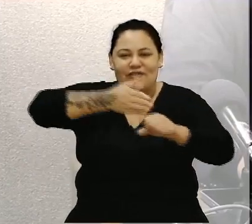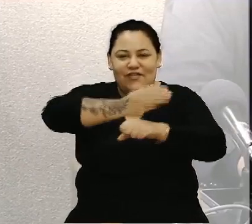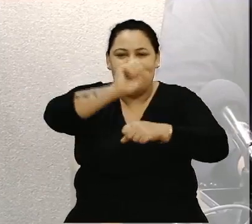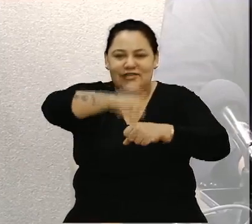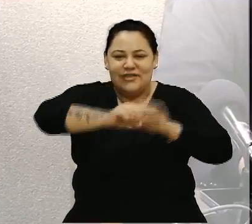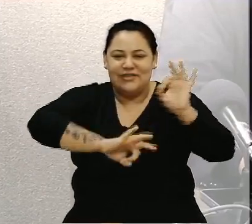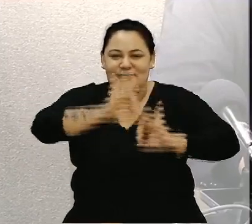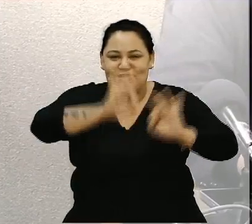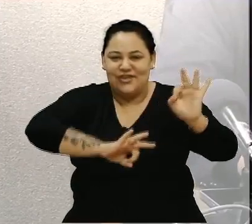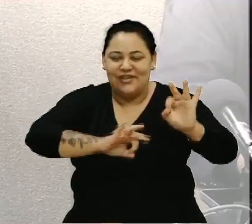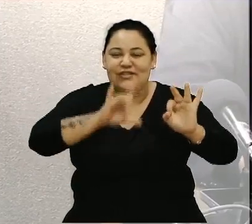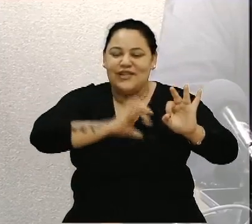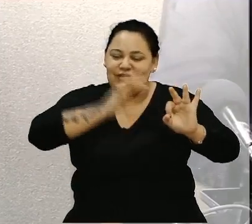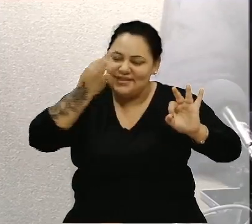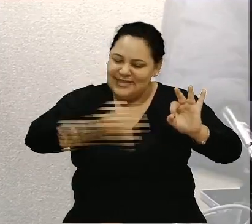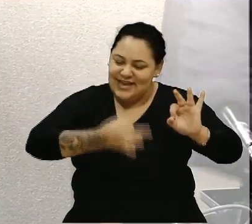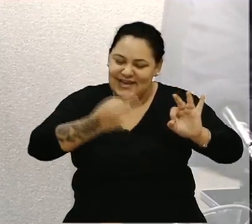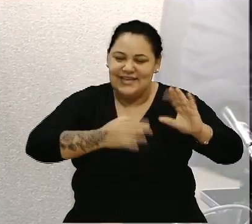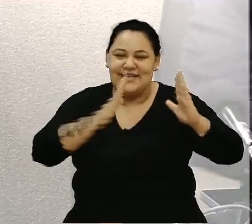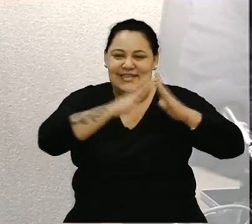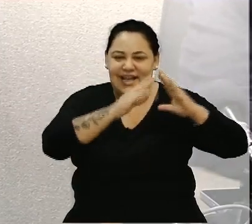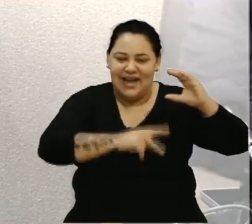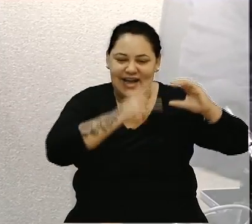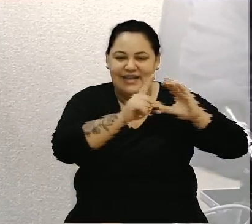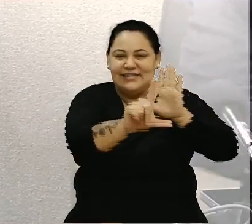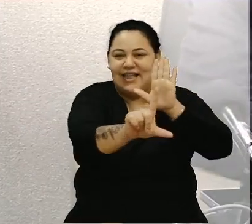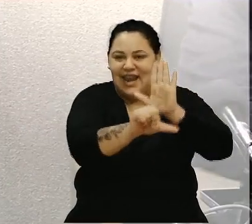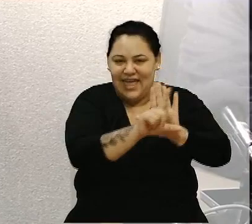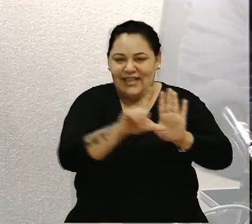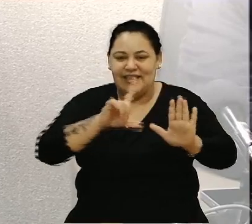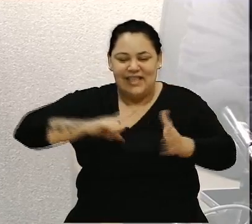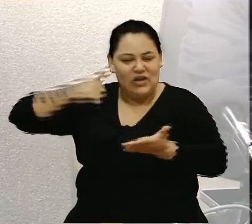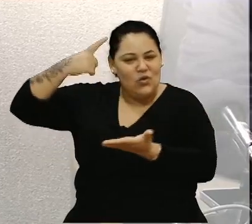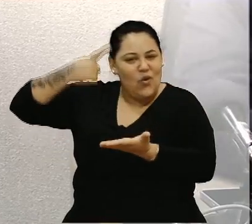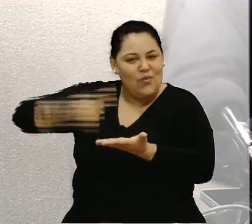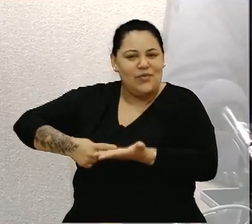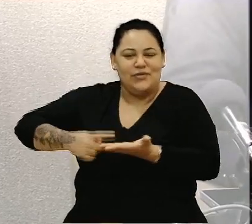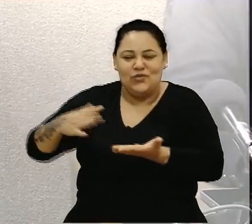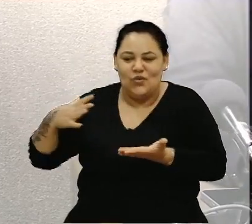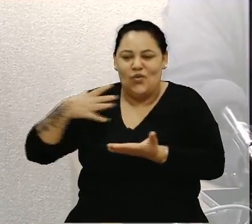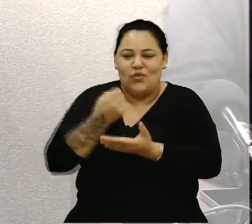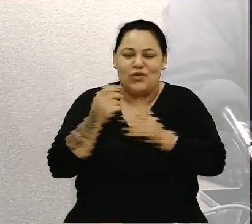projeto e tenho certeza que essa Casa Legislativa tem compromisso com todas as